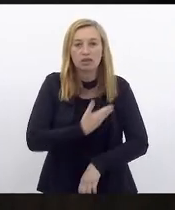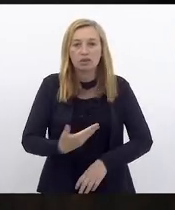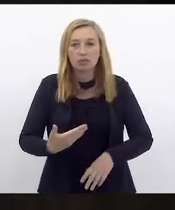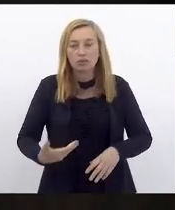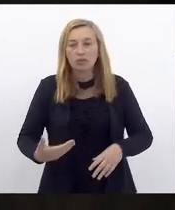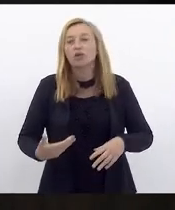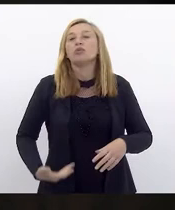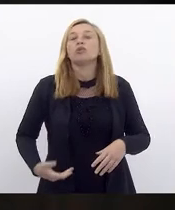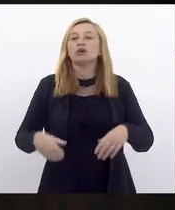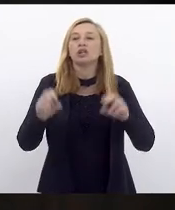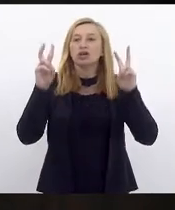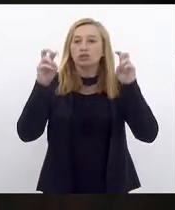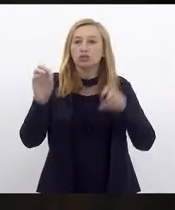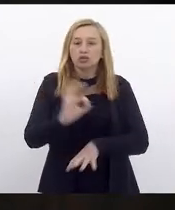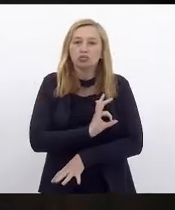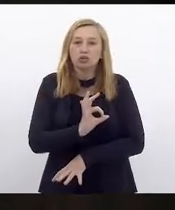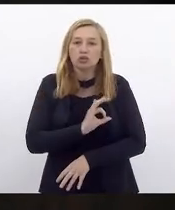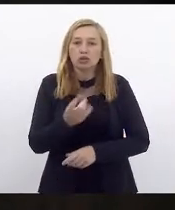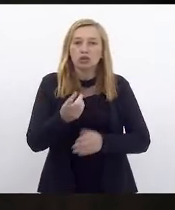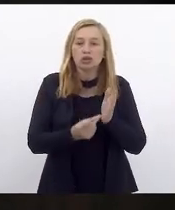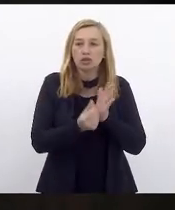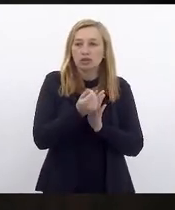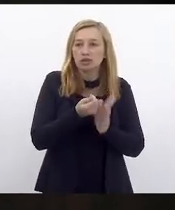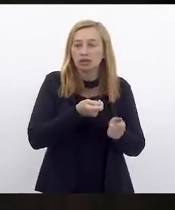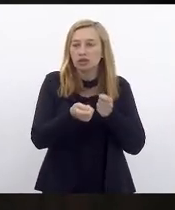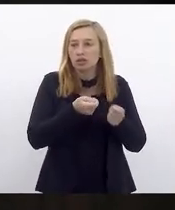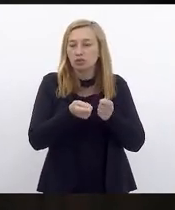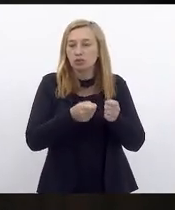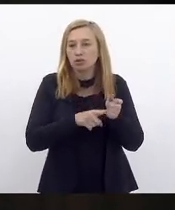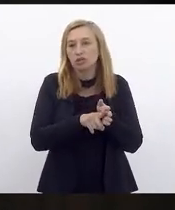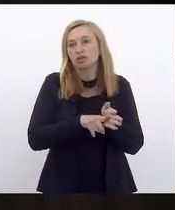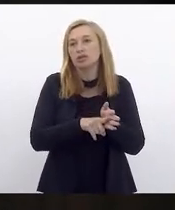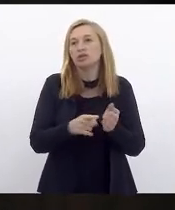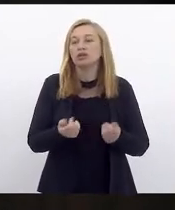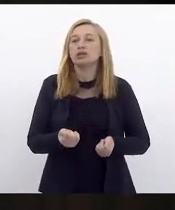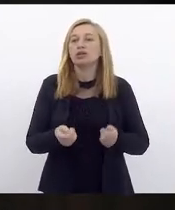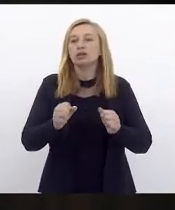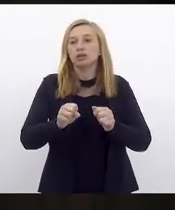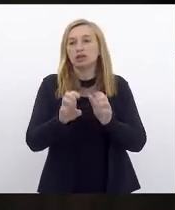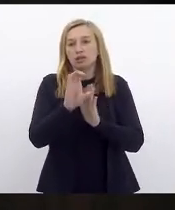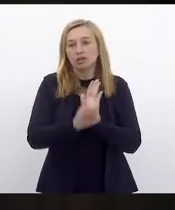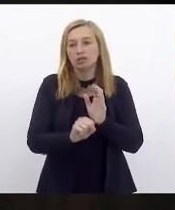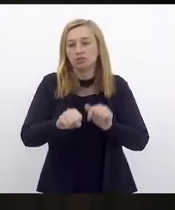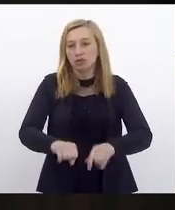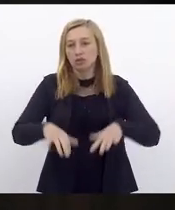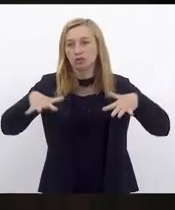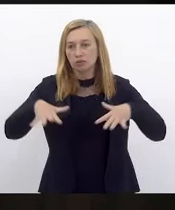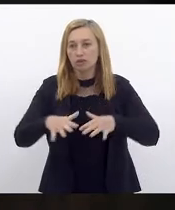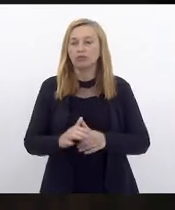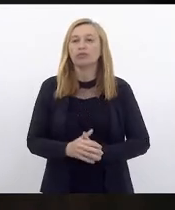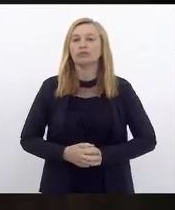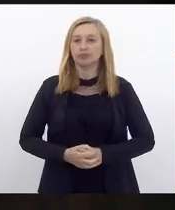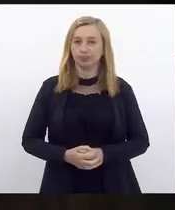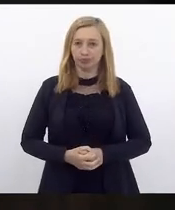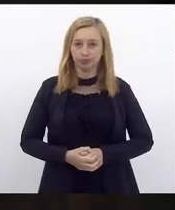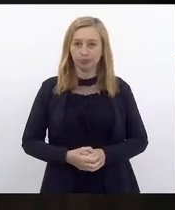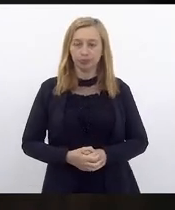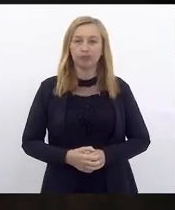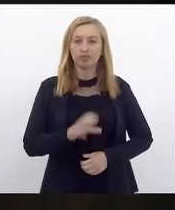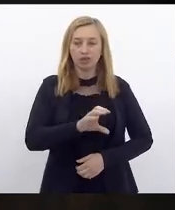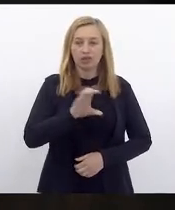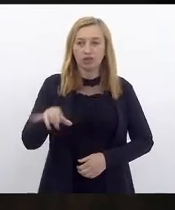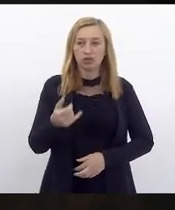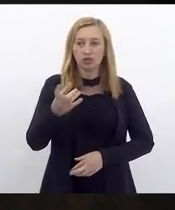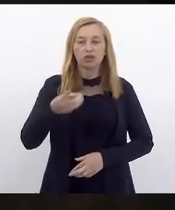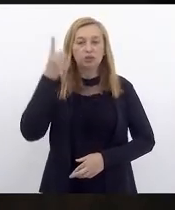e assuntos de polícia, e de orçamento, finanças, fiscalização financeira e controle, as emendas de plenário. Para emitir parecer pela CCJ,